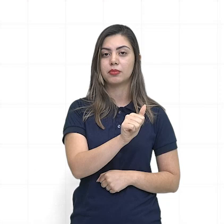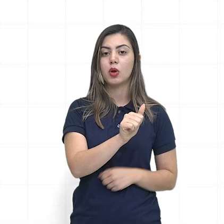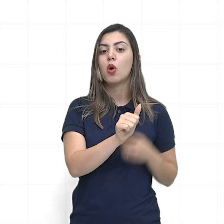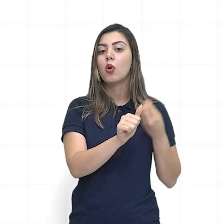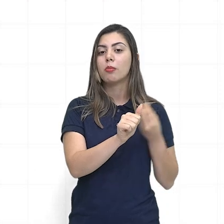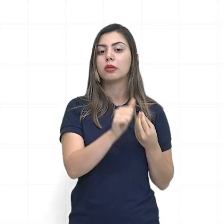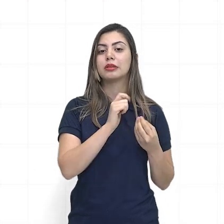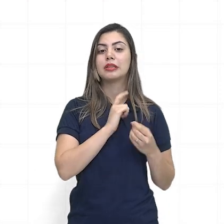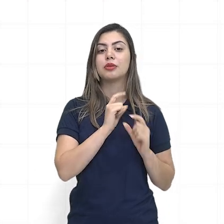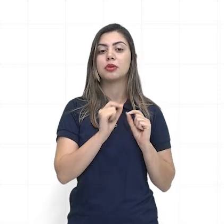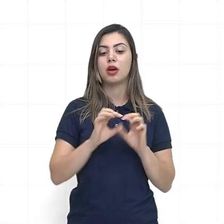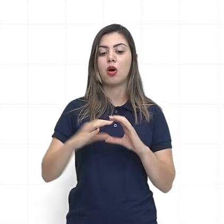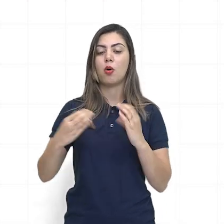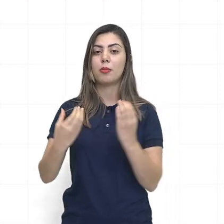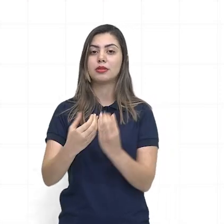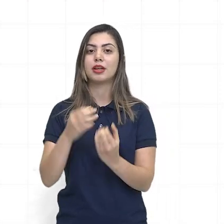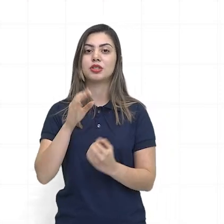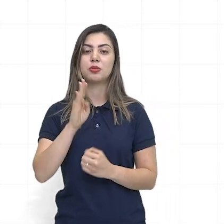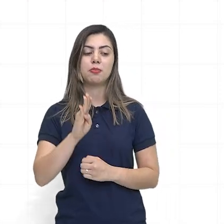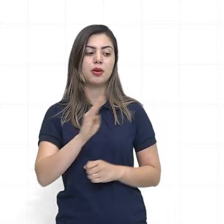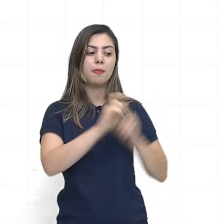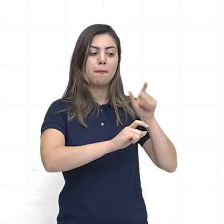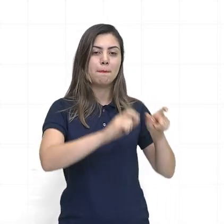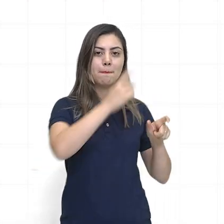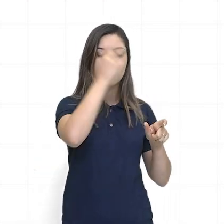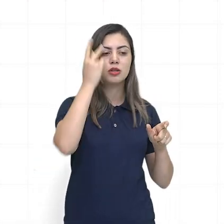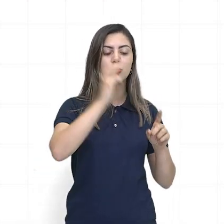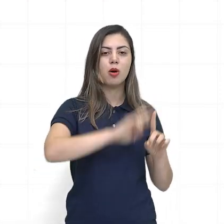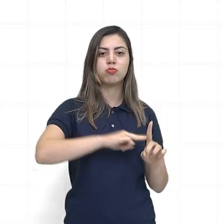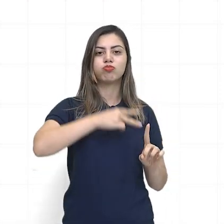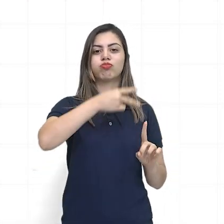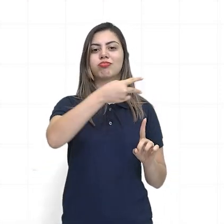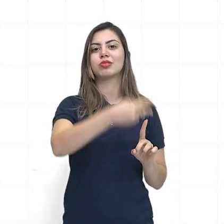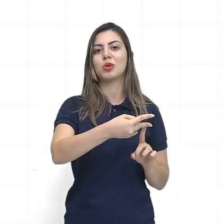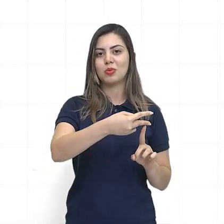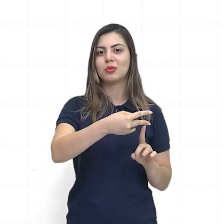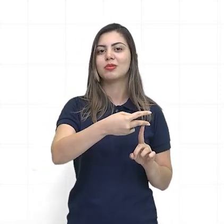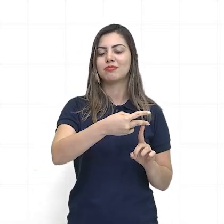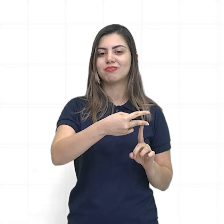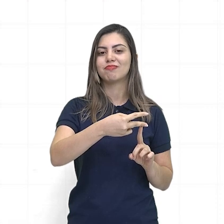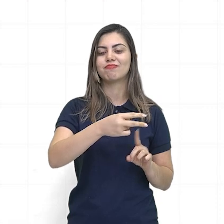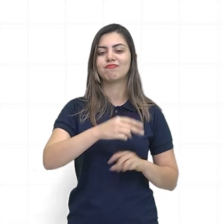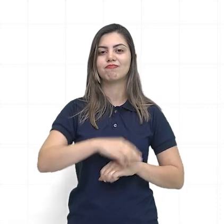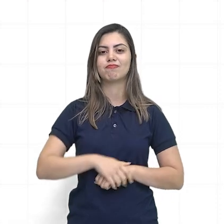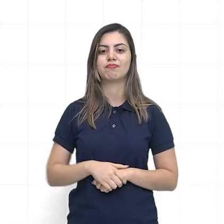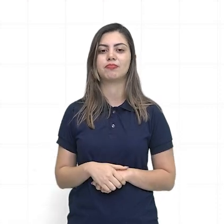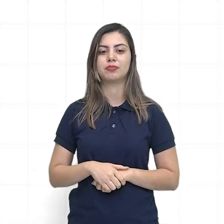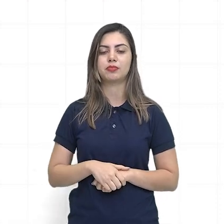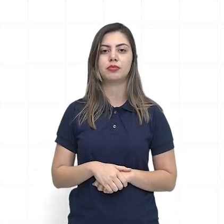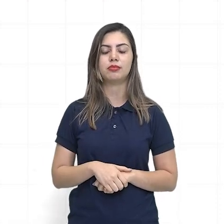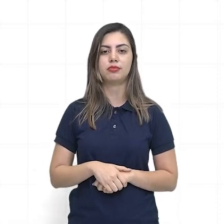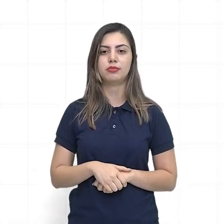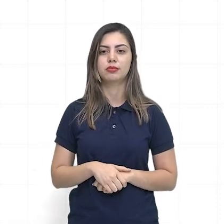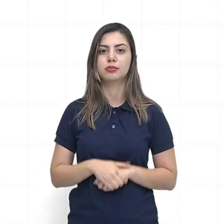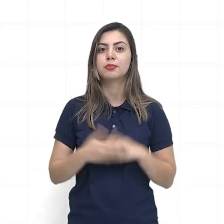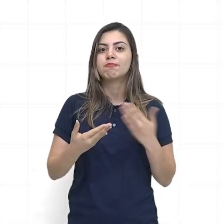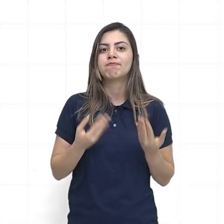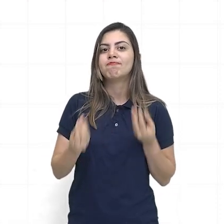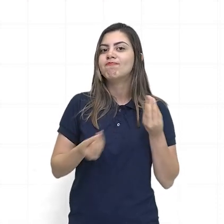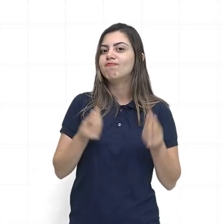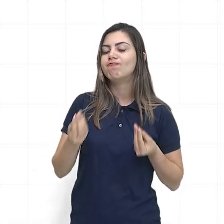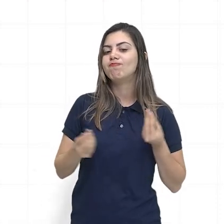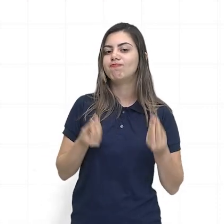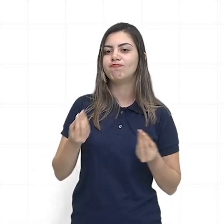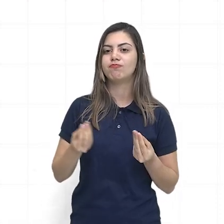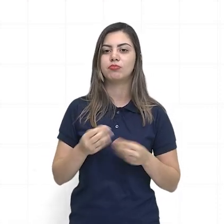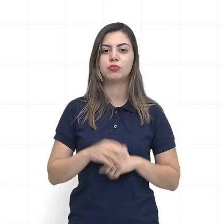tem o dobro de pessoas da comunidade B. Ó. Então, como é que vai ficar isso?